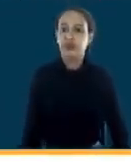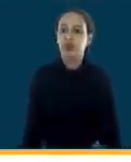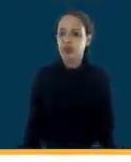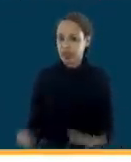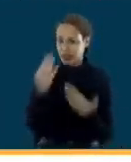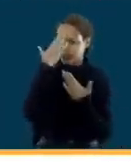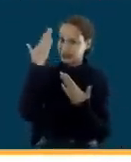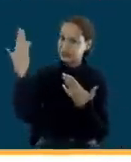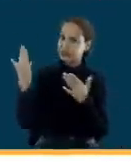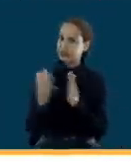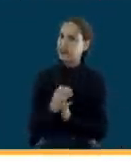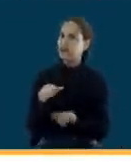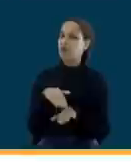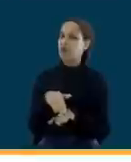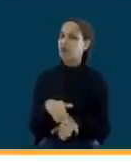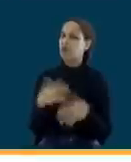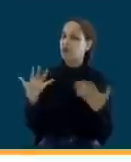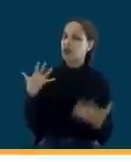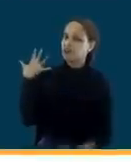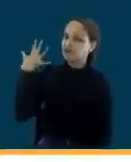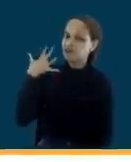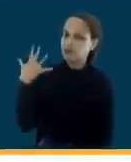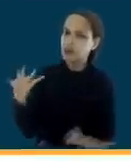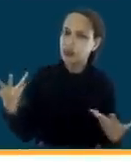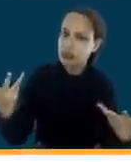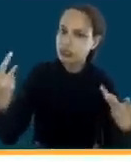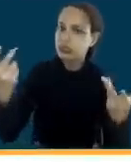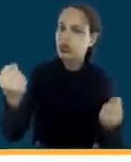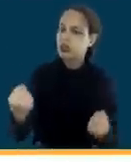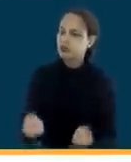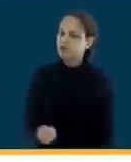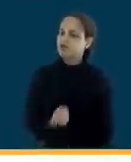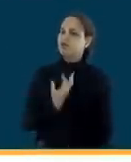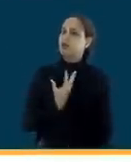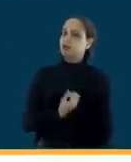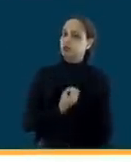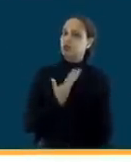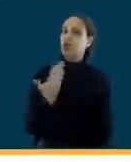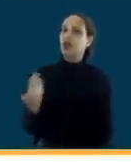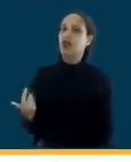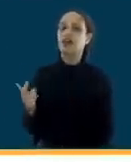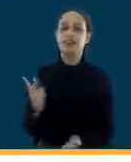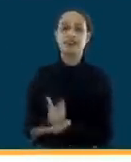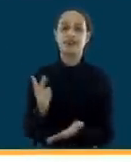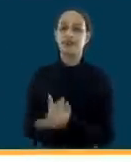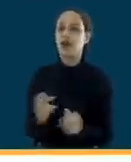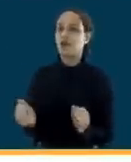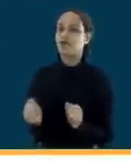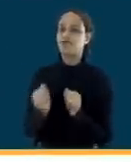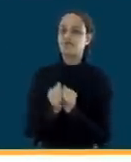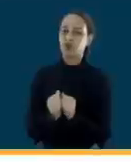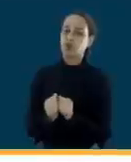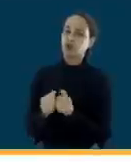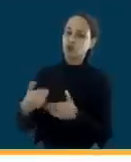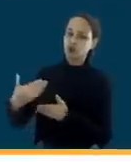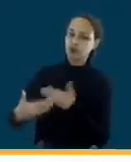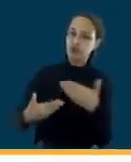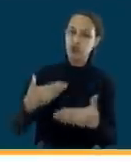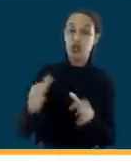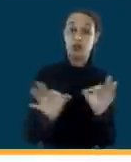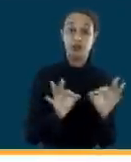inspiradora, uma fala que nos acompanhou também ao longo desse processo, que foi também de muito aprendizado, né?